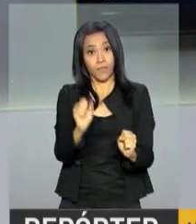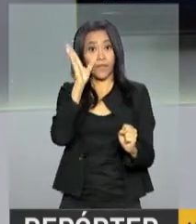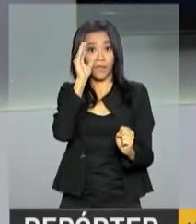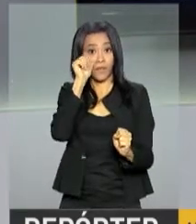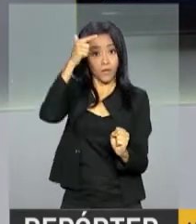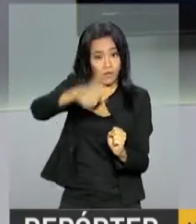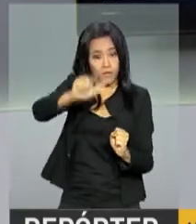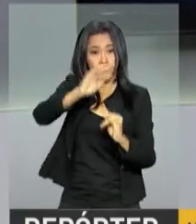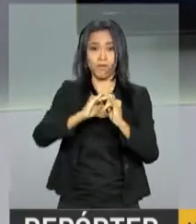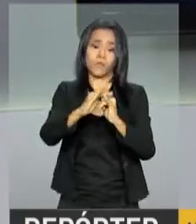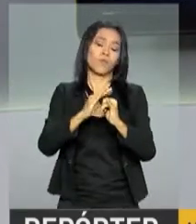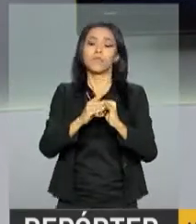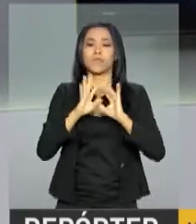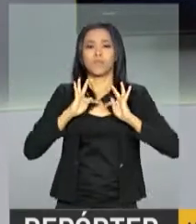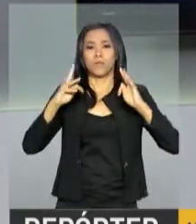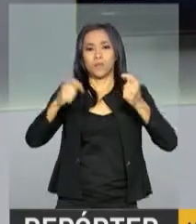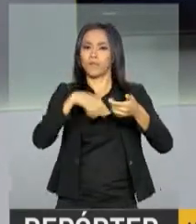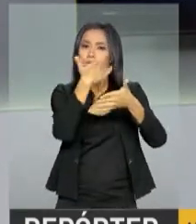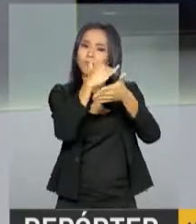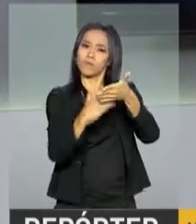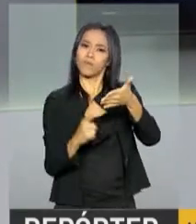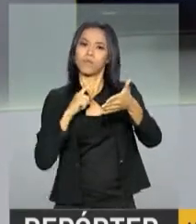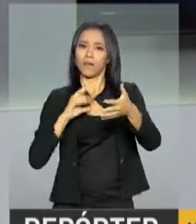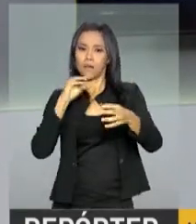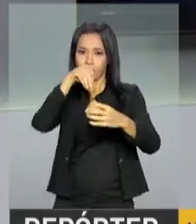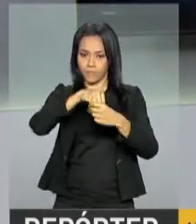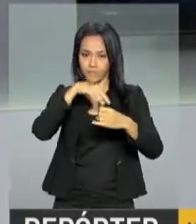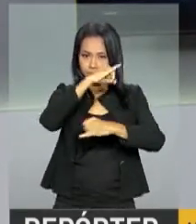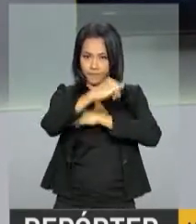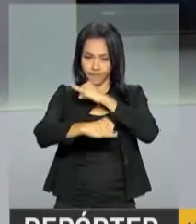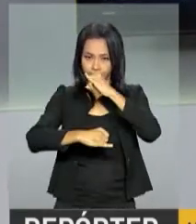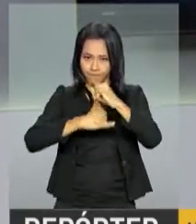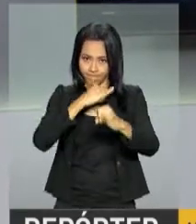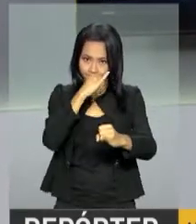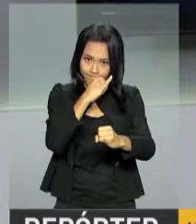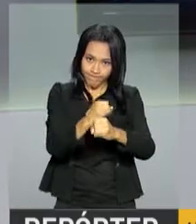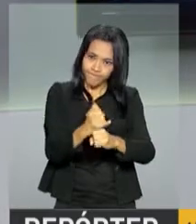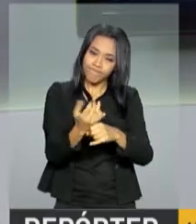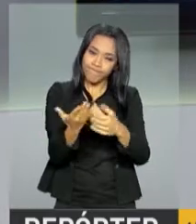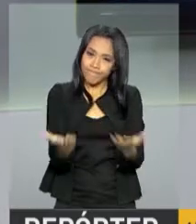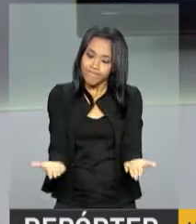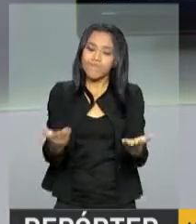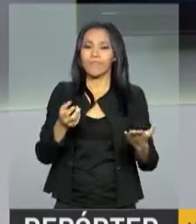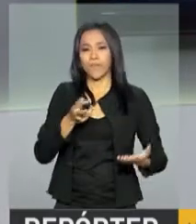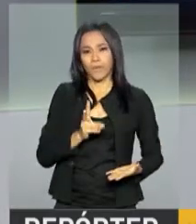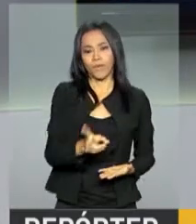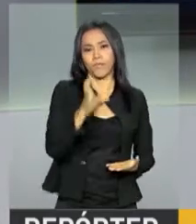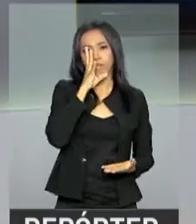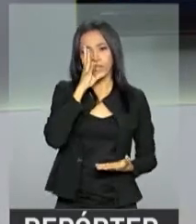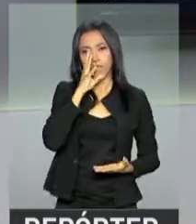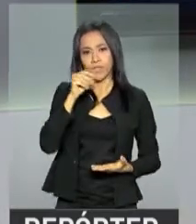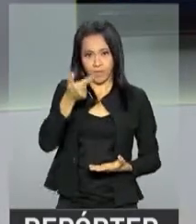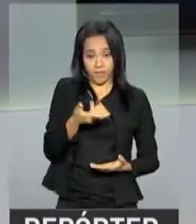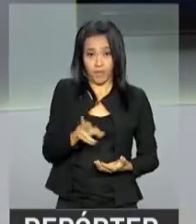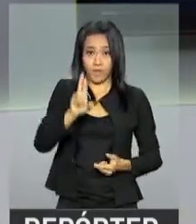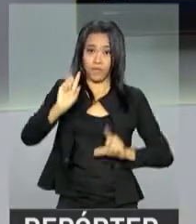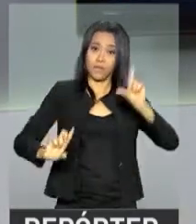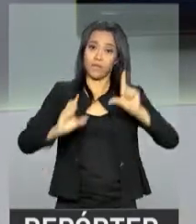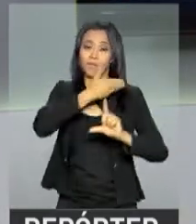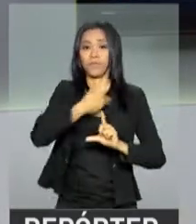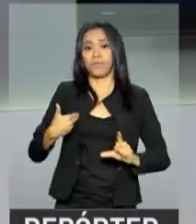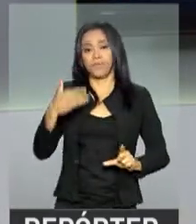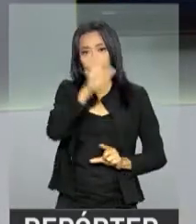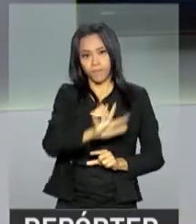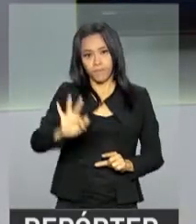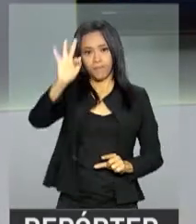rever as reportagens no youtube e toda a nossa programação também está na página da nbr na internet continue com a gente na nbr